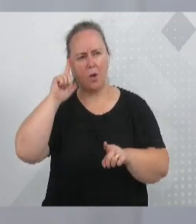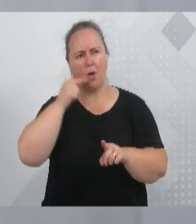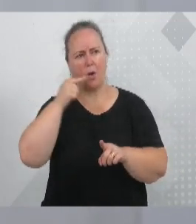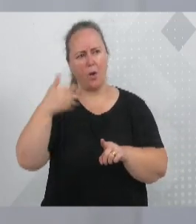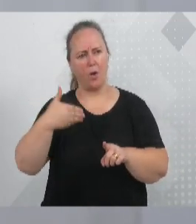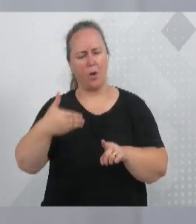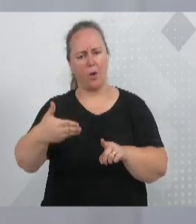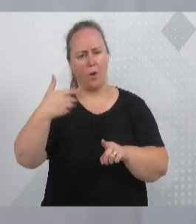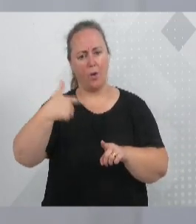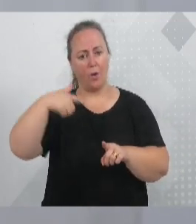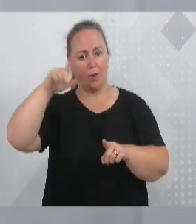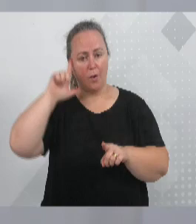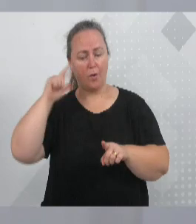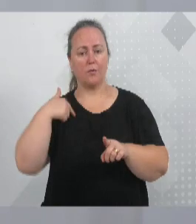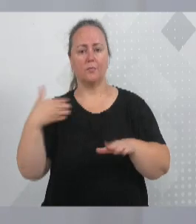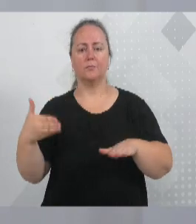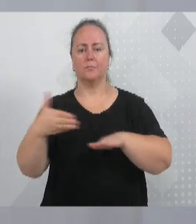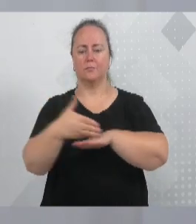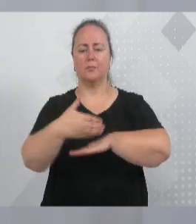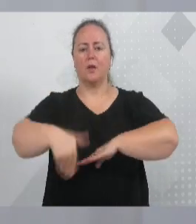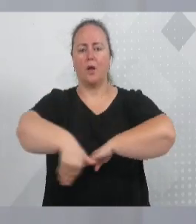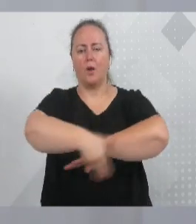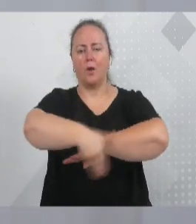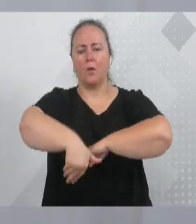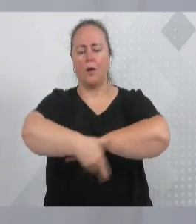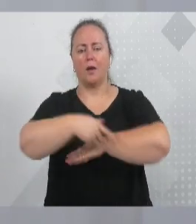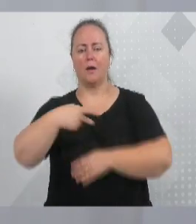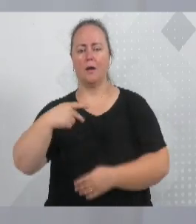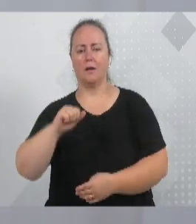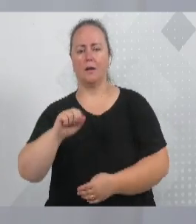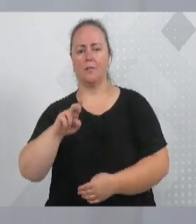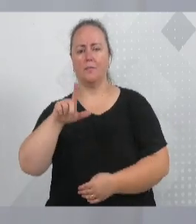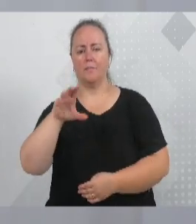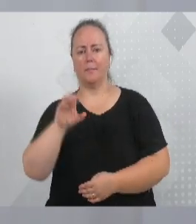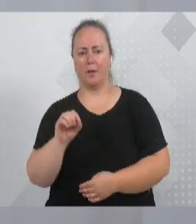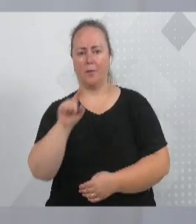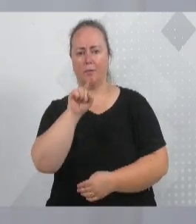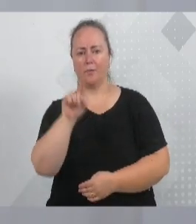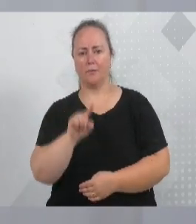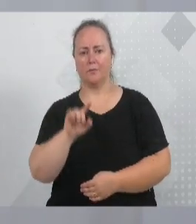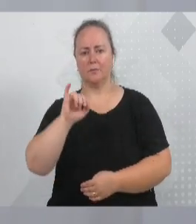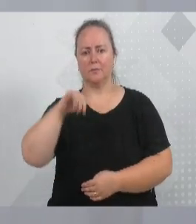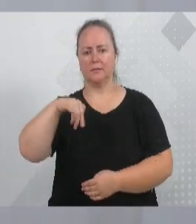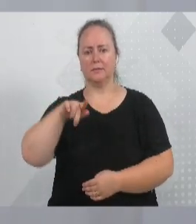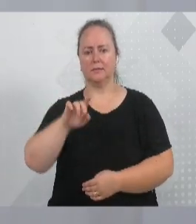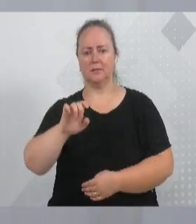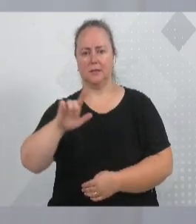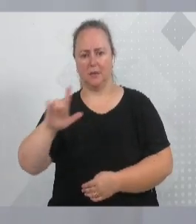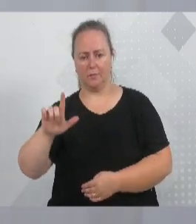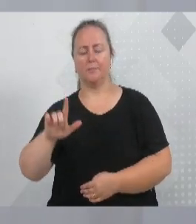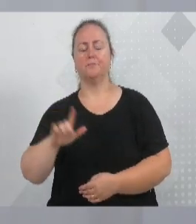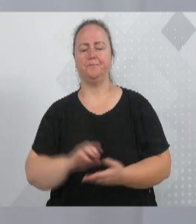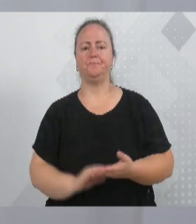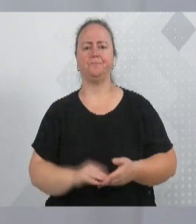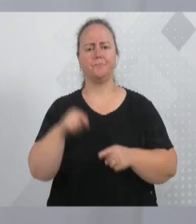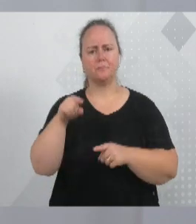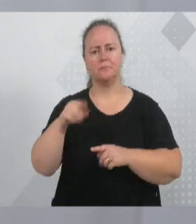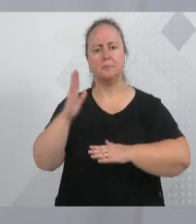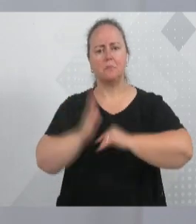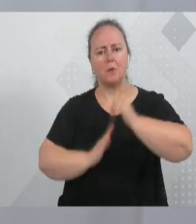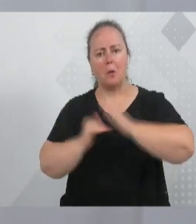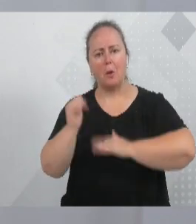e na Paulo Zing filho eh Paulo Zing Filho onde as obras estão a todo